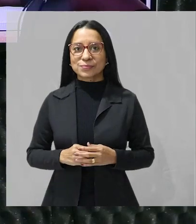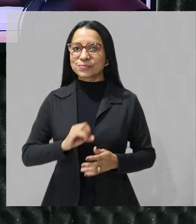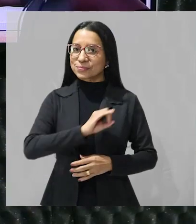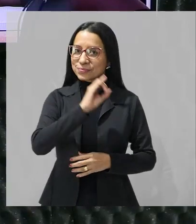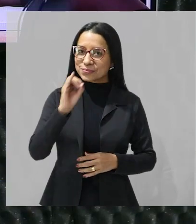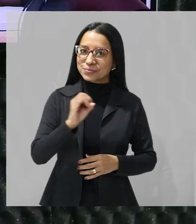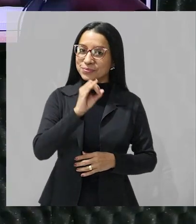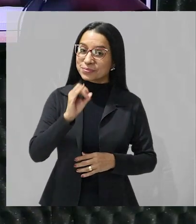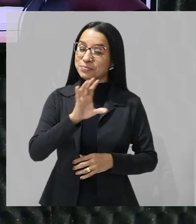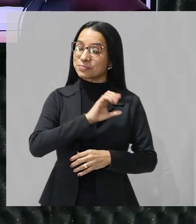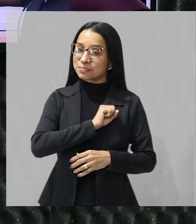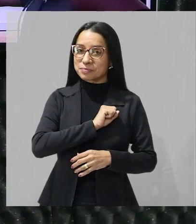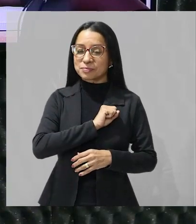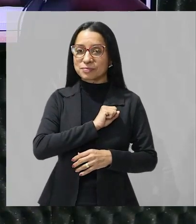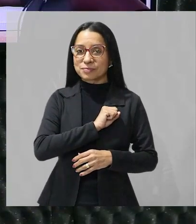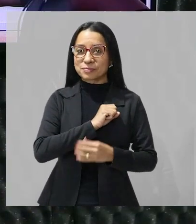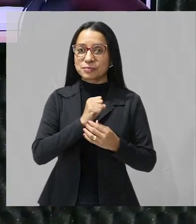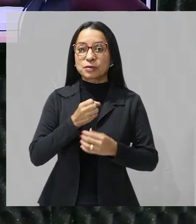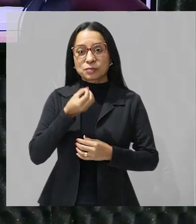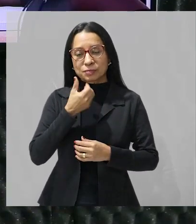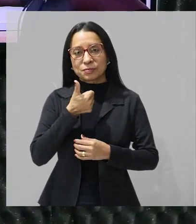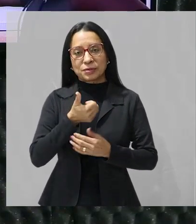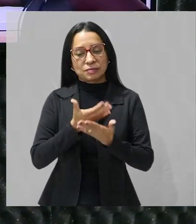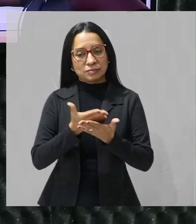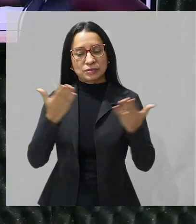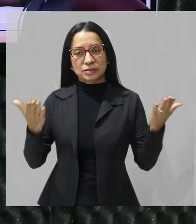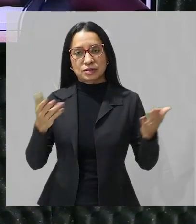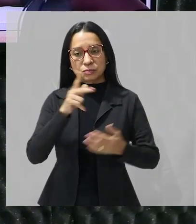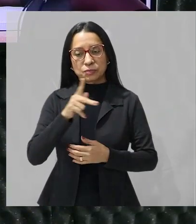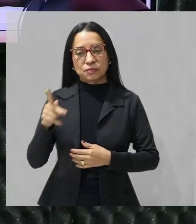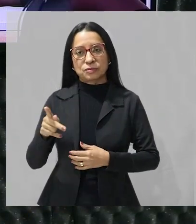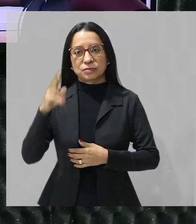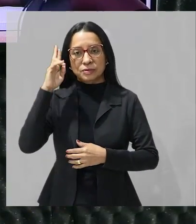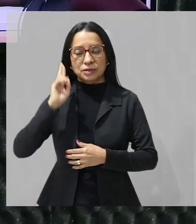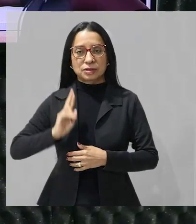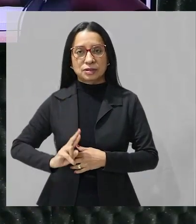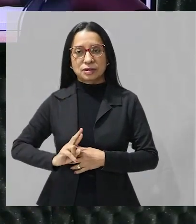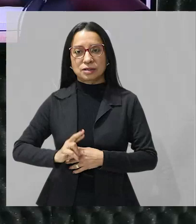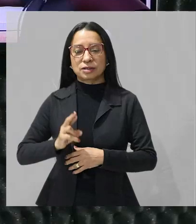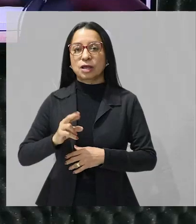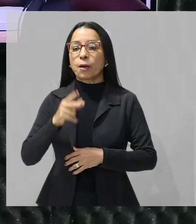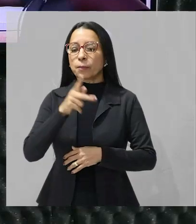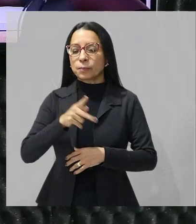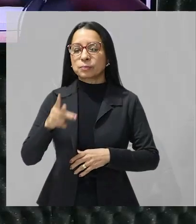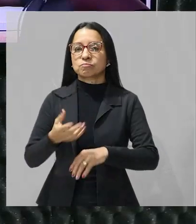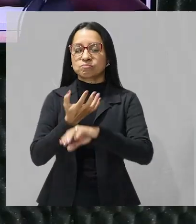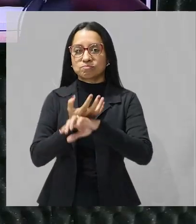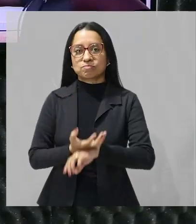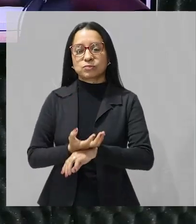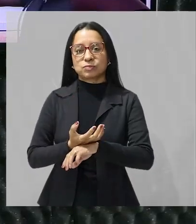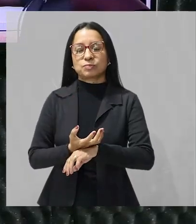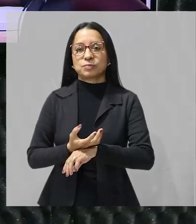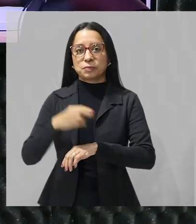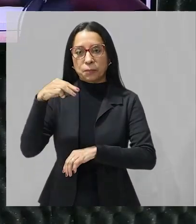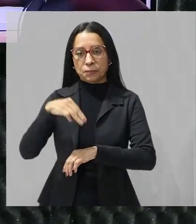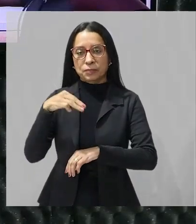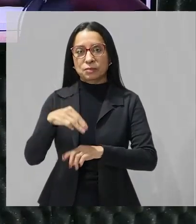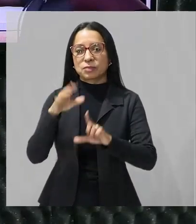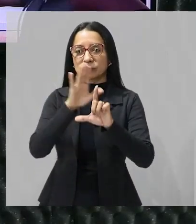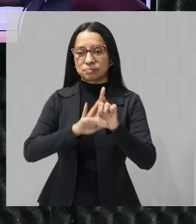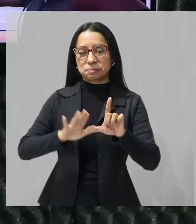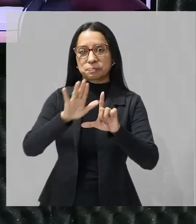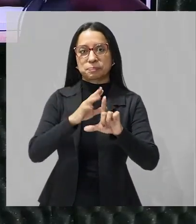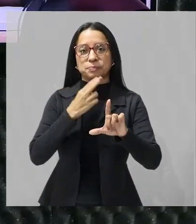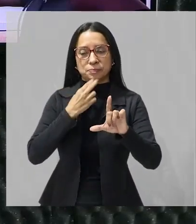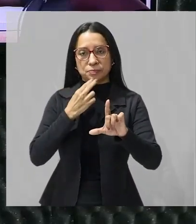E aí, meus amores, tudo bem com vocês? Eu sou a professora Renata Fex, estou a professora de matemática da plataforma Gonçalves Dias e você já